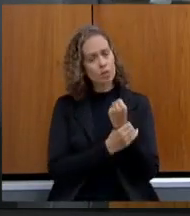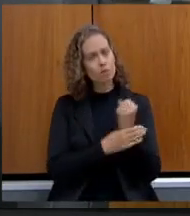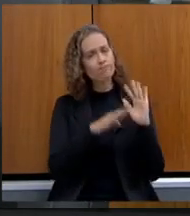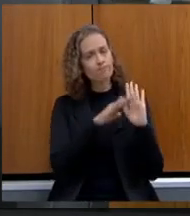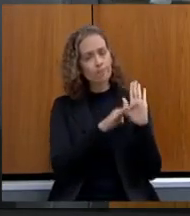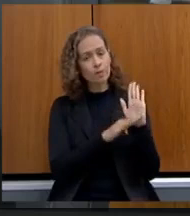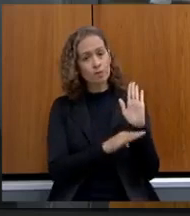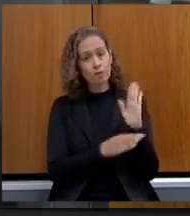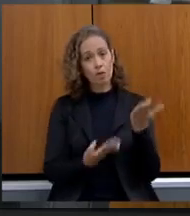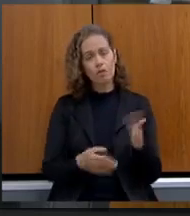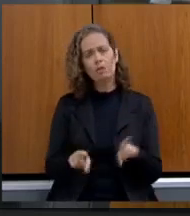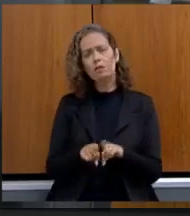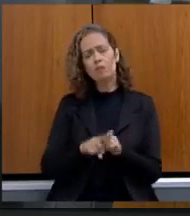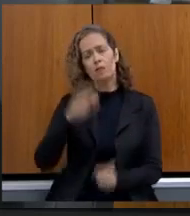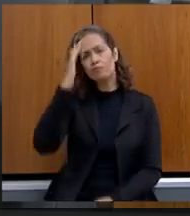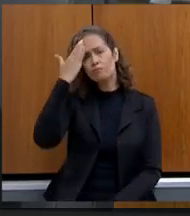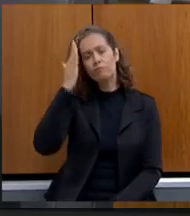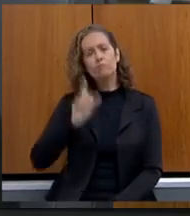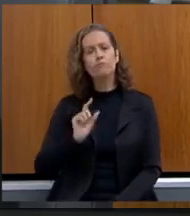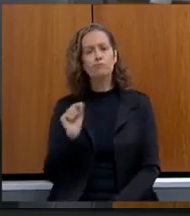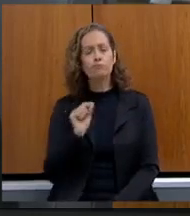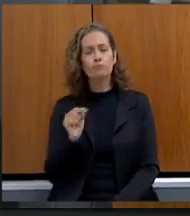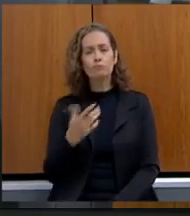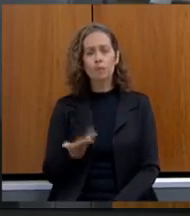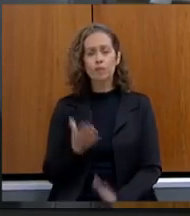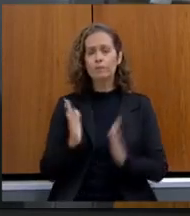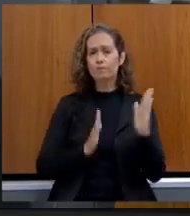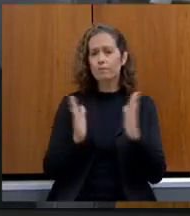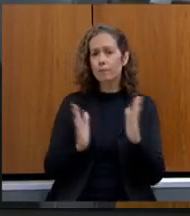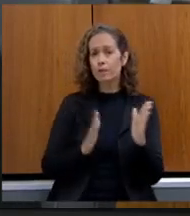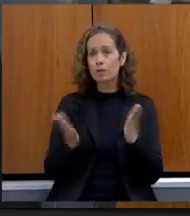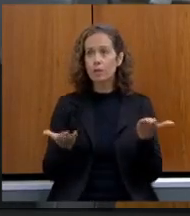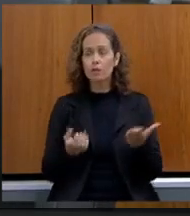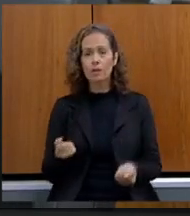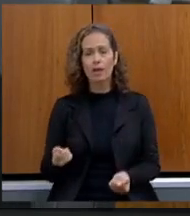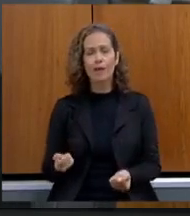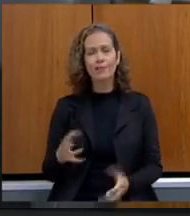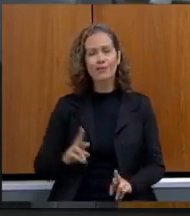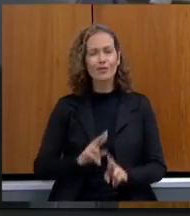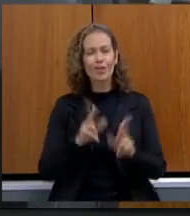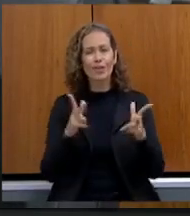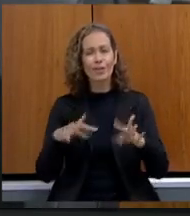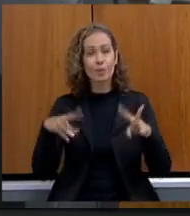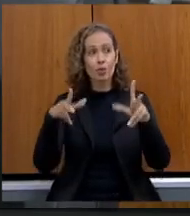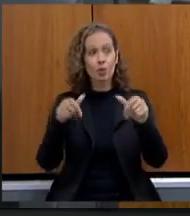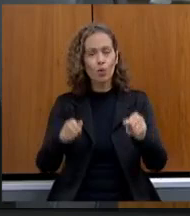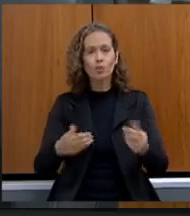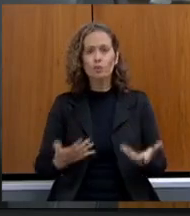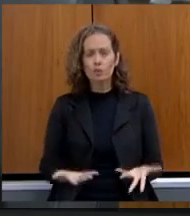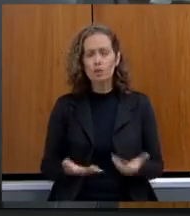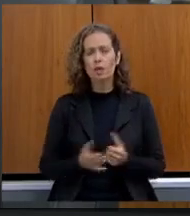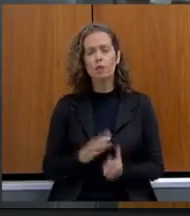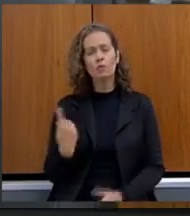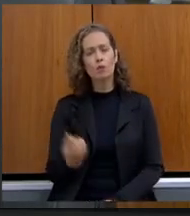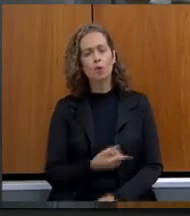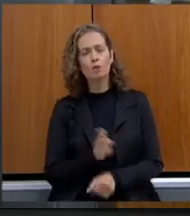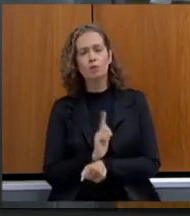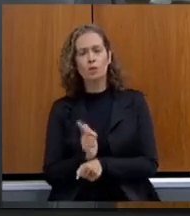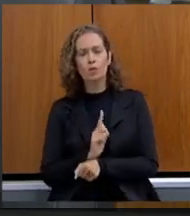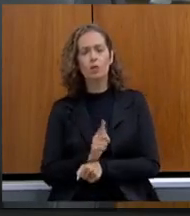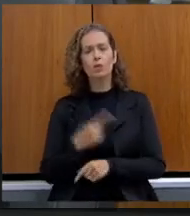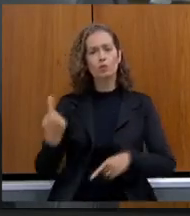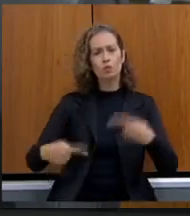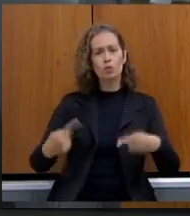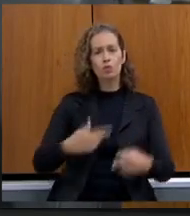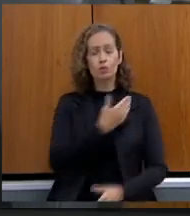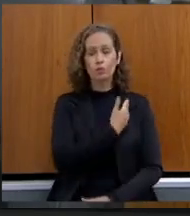mas entendemos também que no momento em que a situação é muito nova para todos nós que somos né E já história de políticas